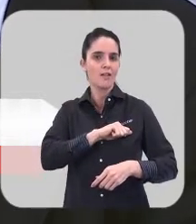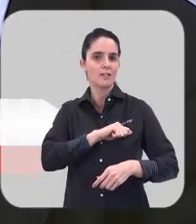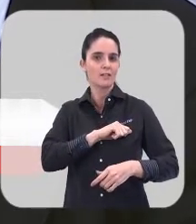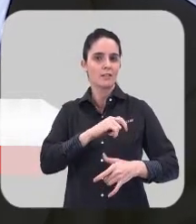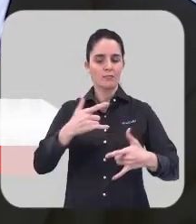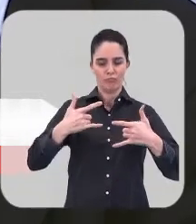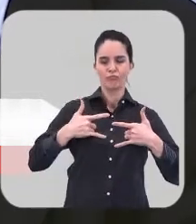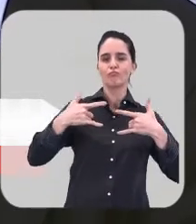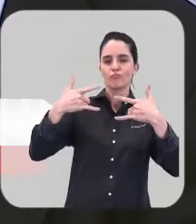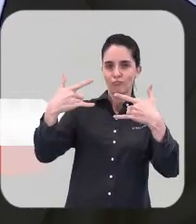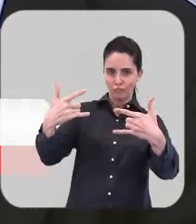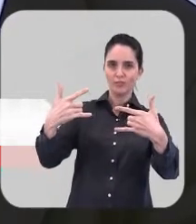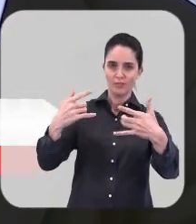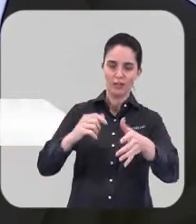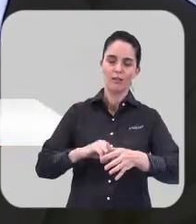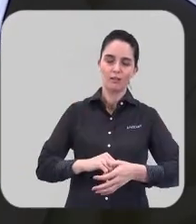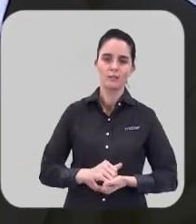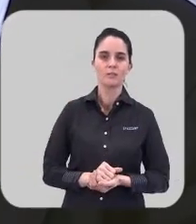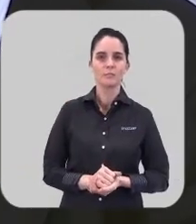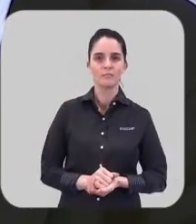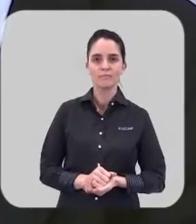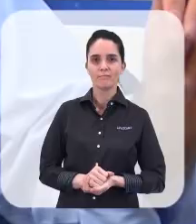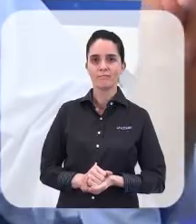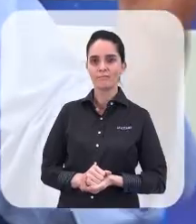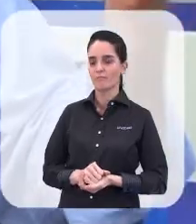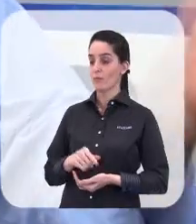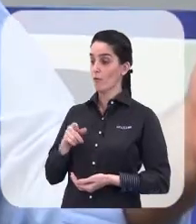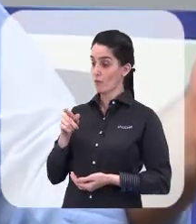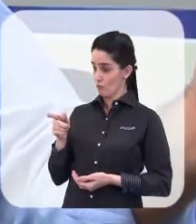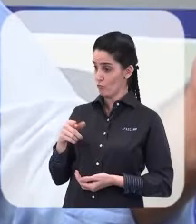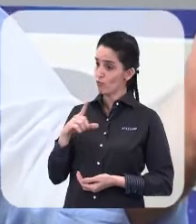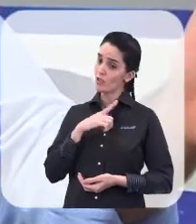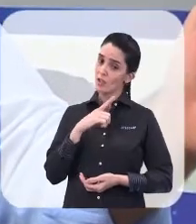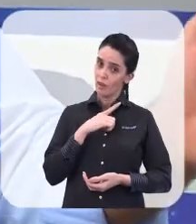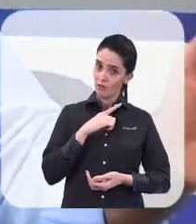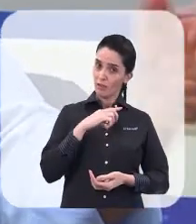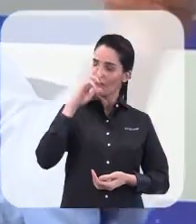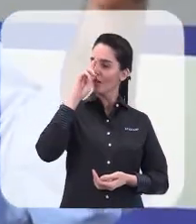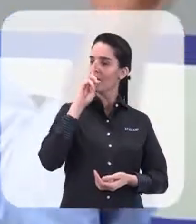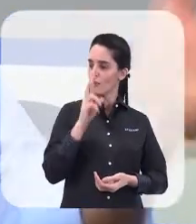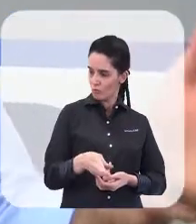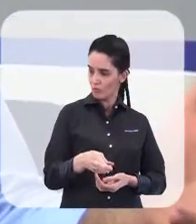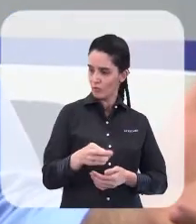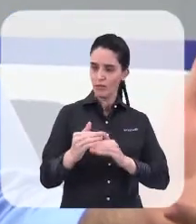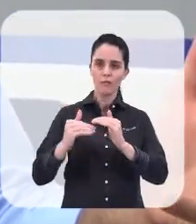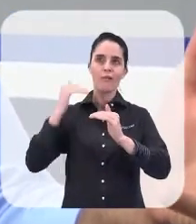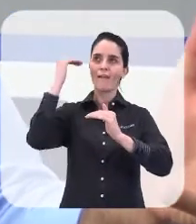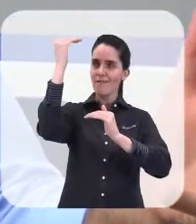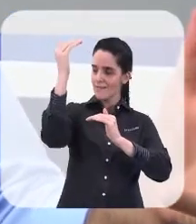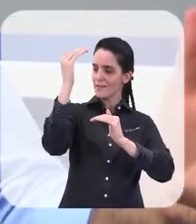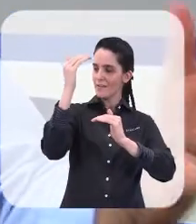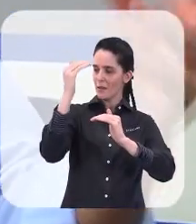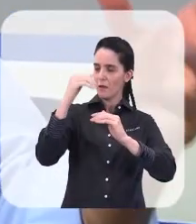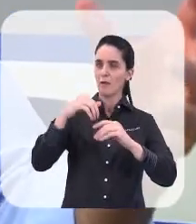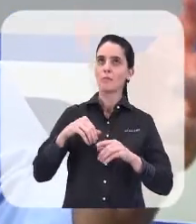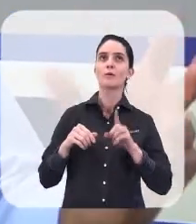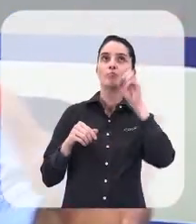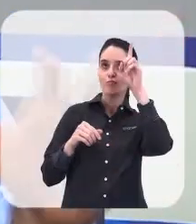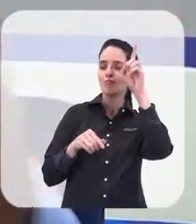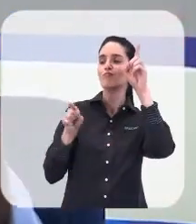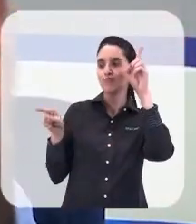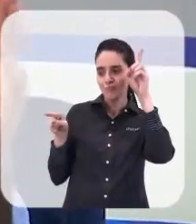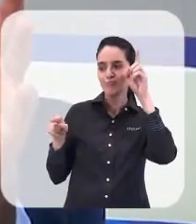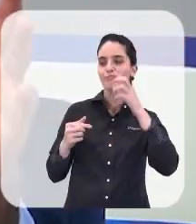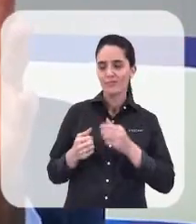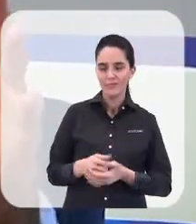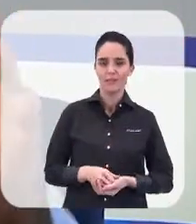destaque e fazer isso com facilidade. Marcelo, você tem resultados acima da média, é um mastermind. Então explica pra